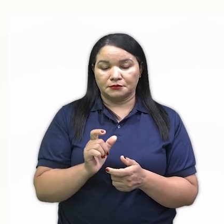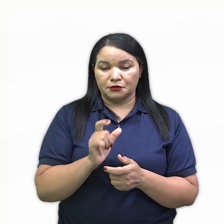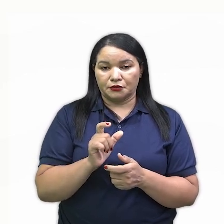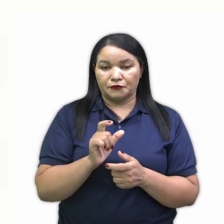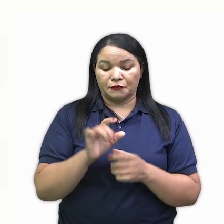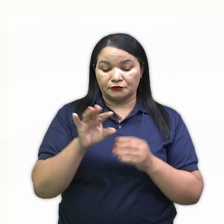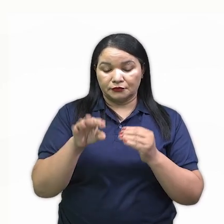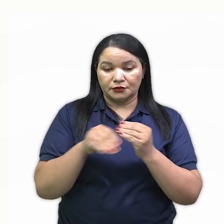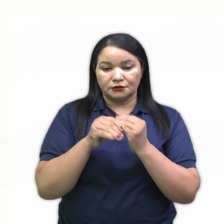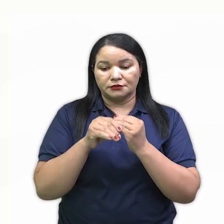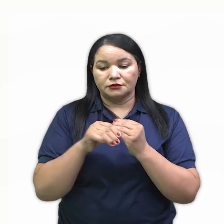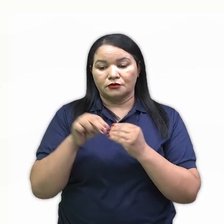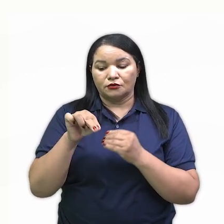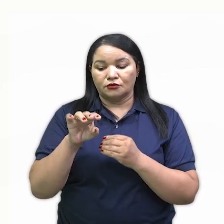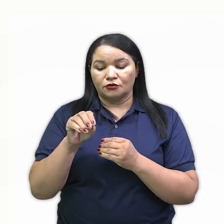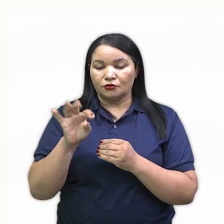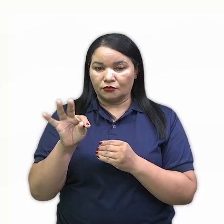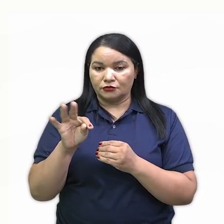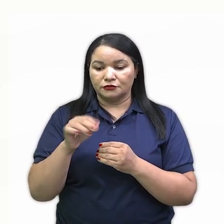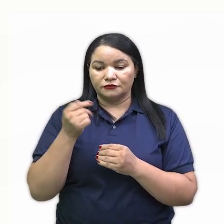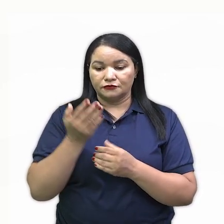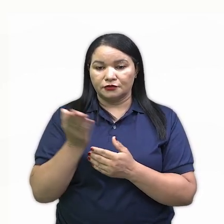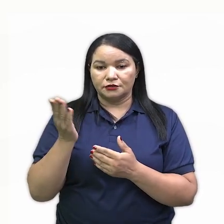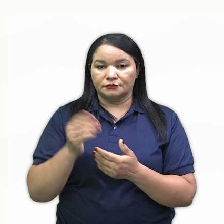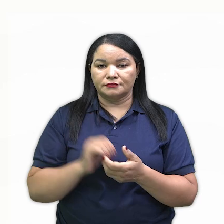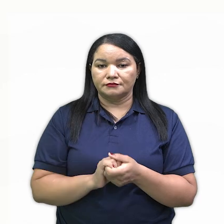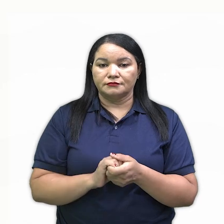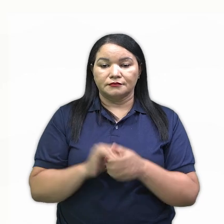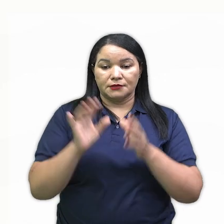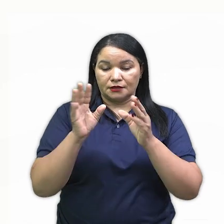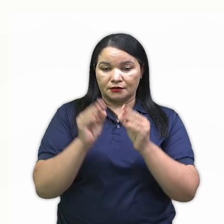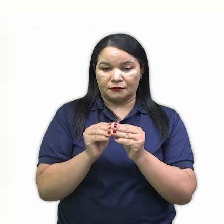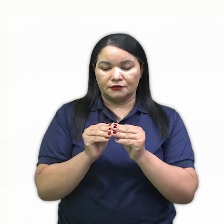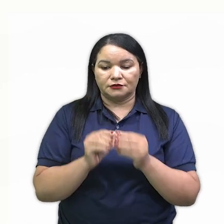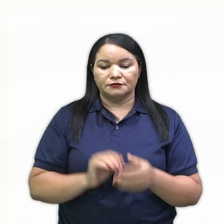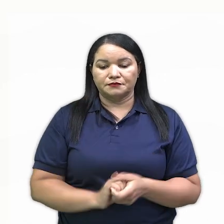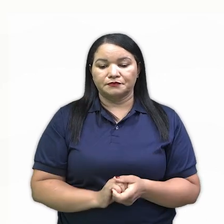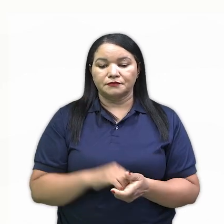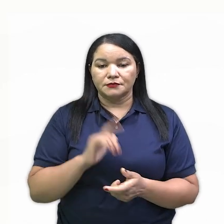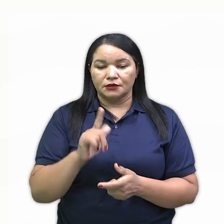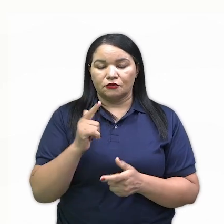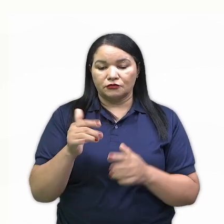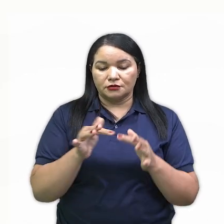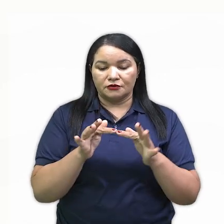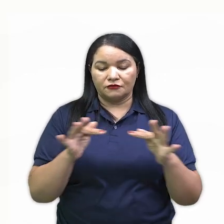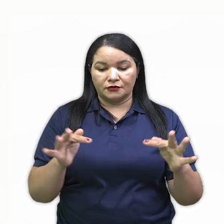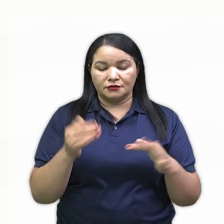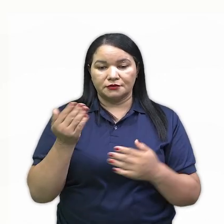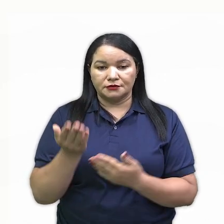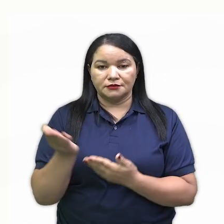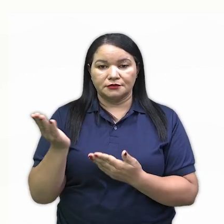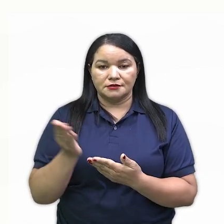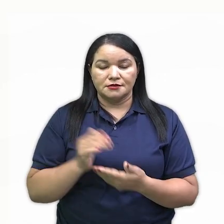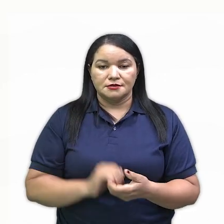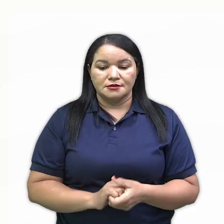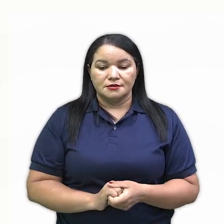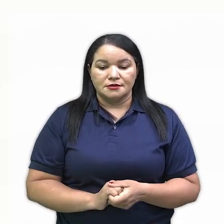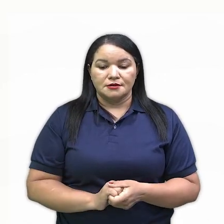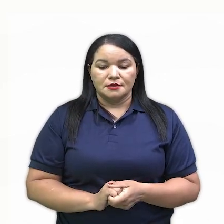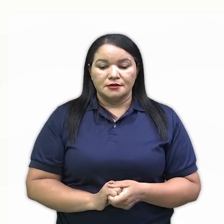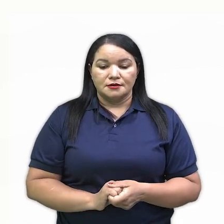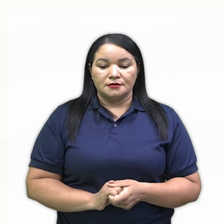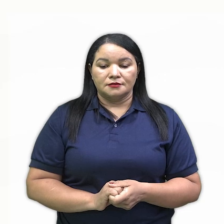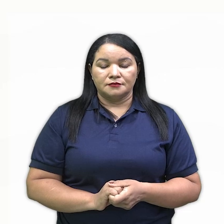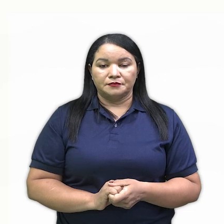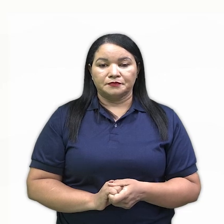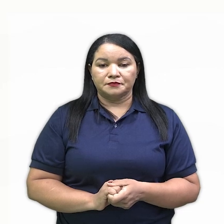uma abreviação, ok? E aqui a última, they weren't speaking about her